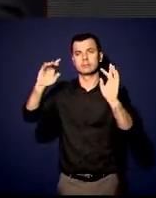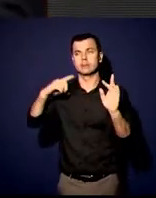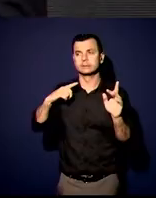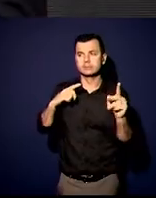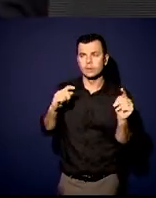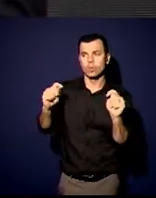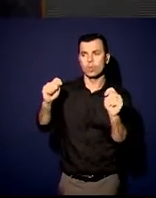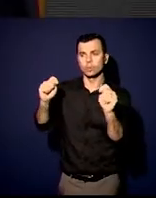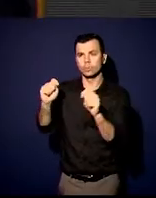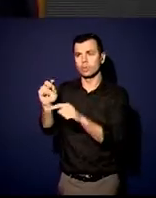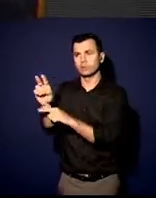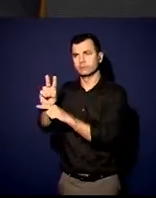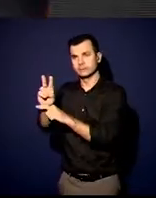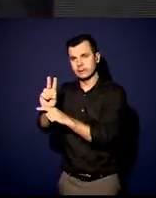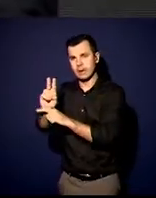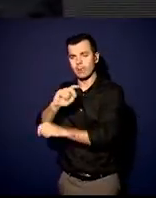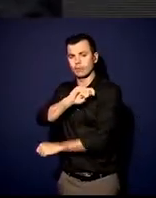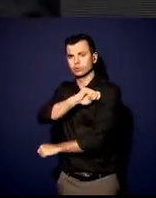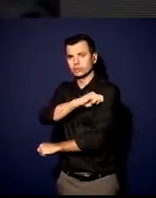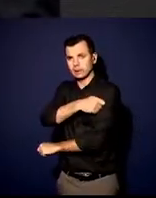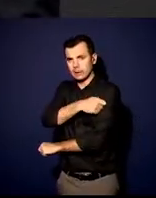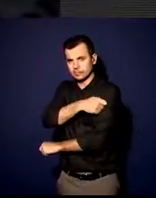fiscalizadas auditadas